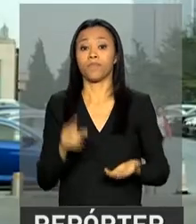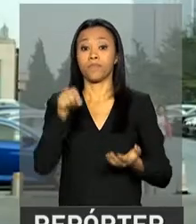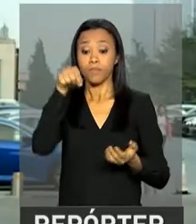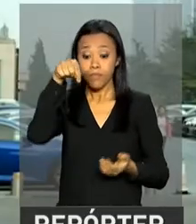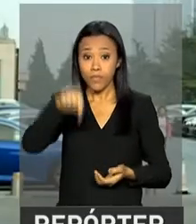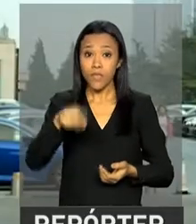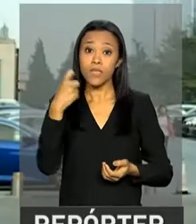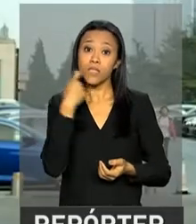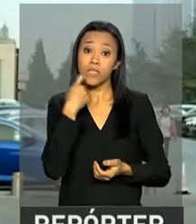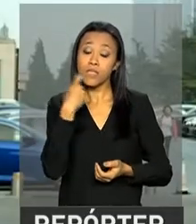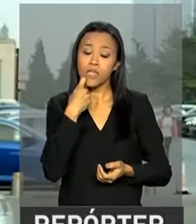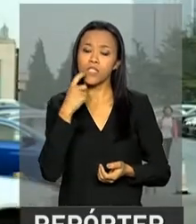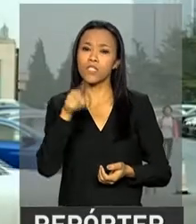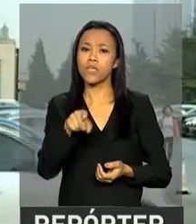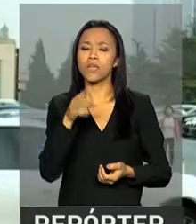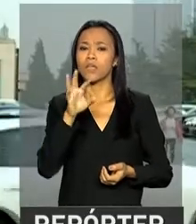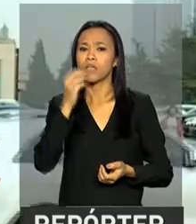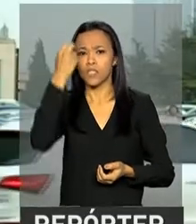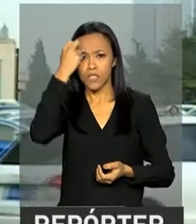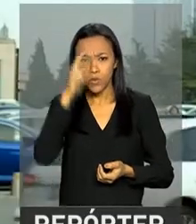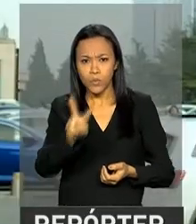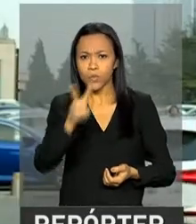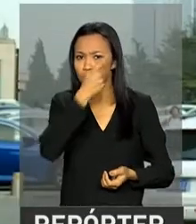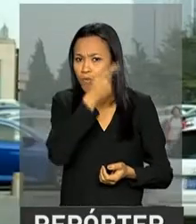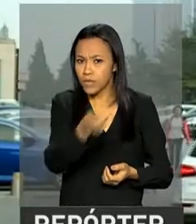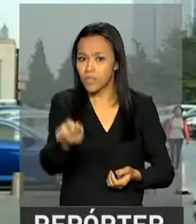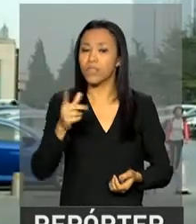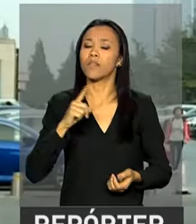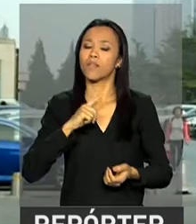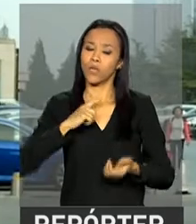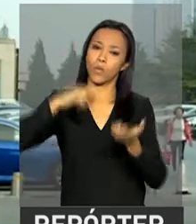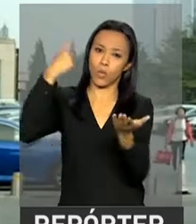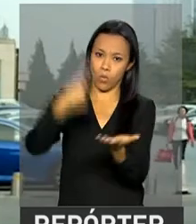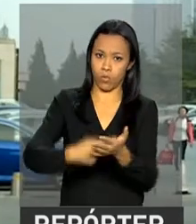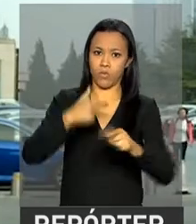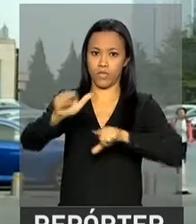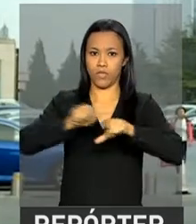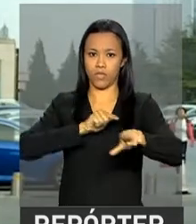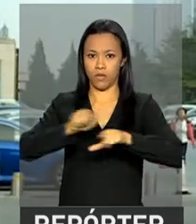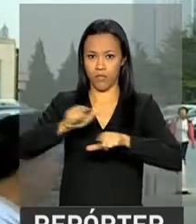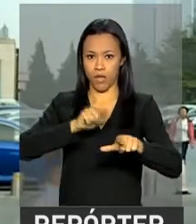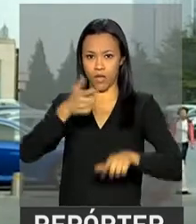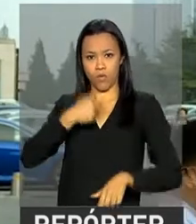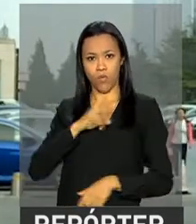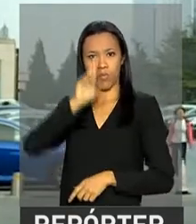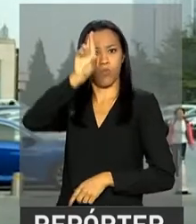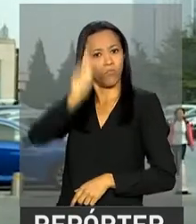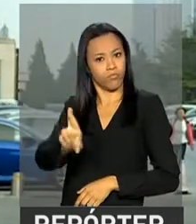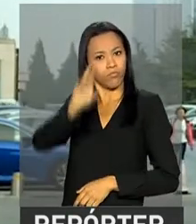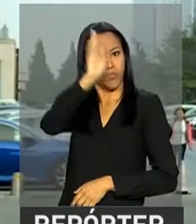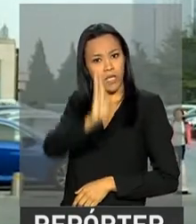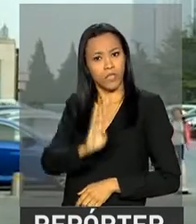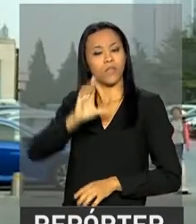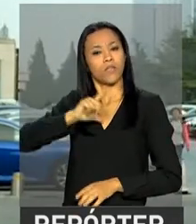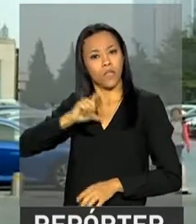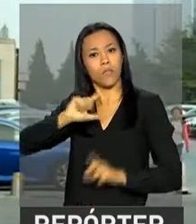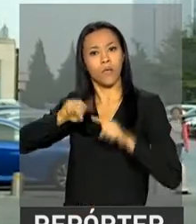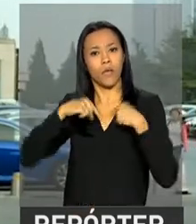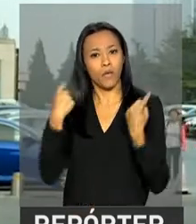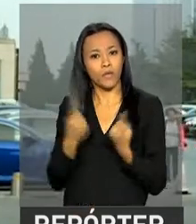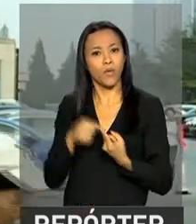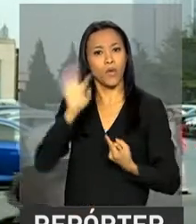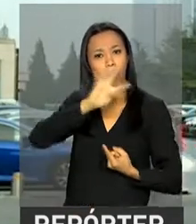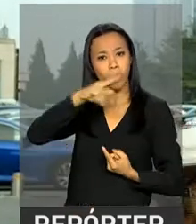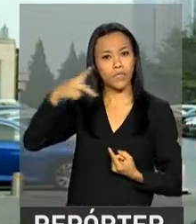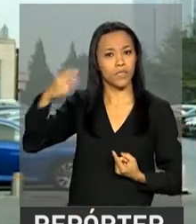sexta-feira, segundo dia da visita, Michel Temer cumpre agenda oficial de chefe de Estado e se reúne com o presidente Xi Jinping